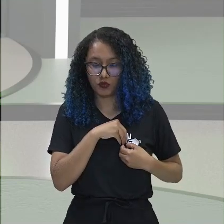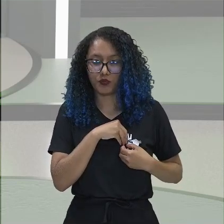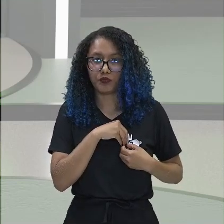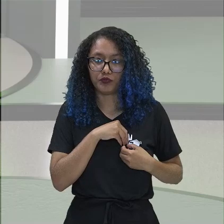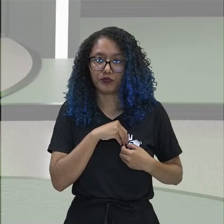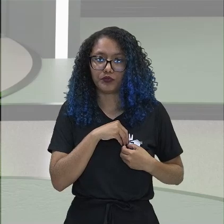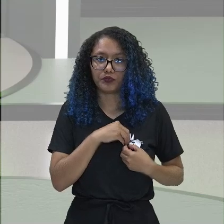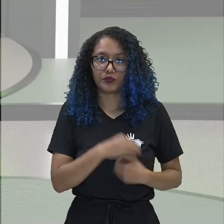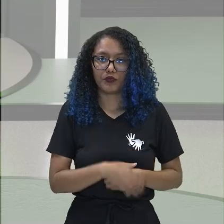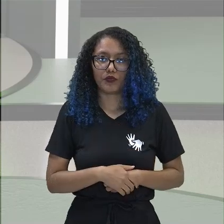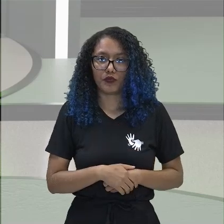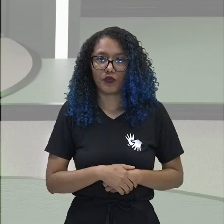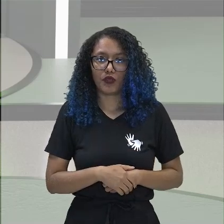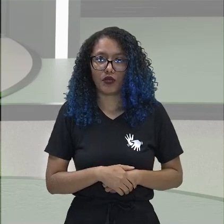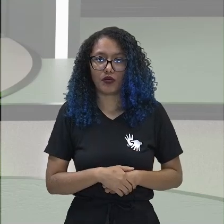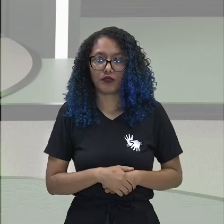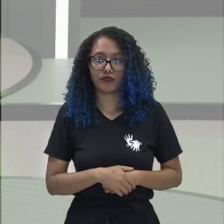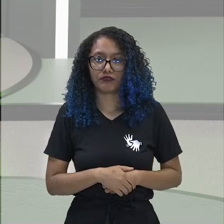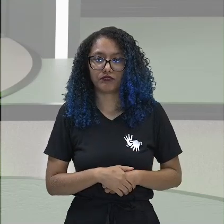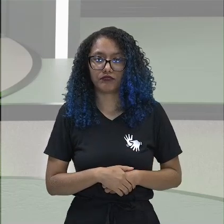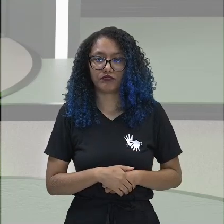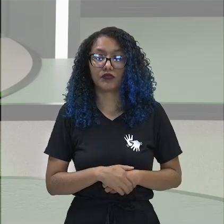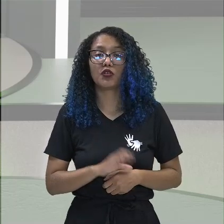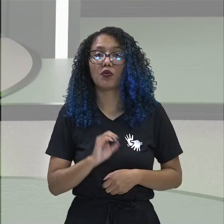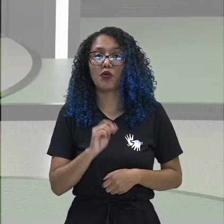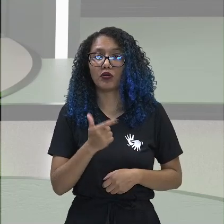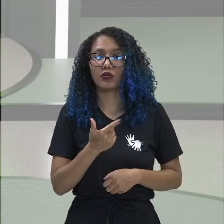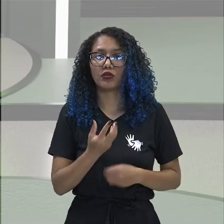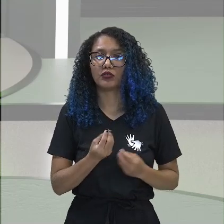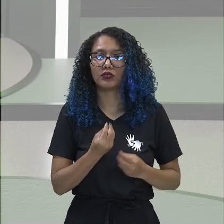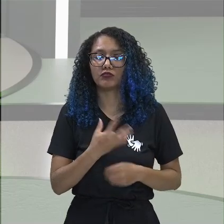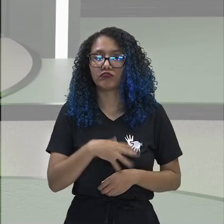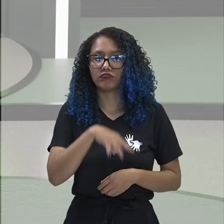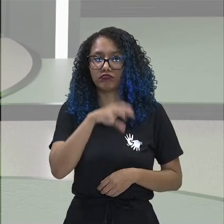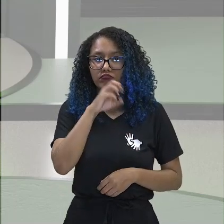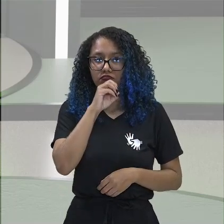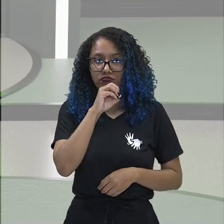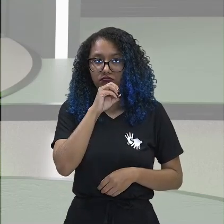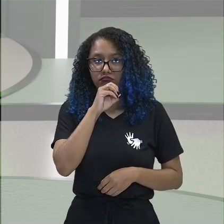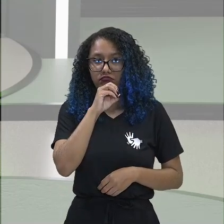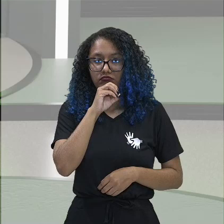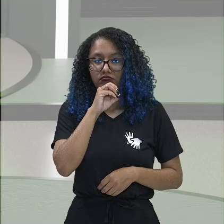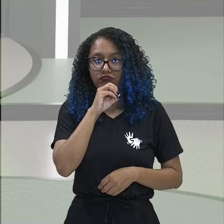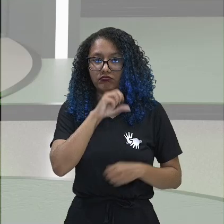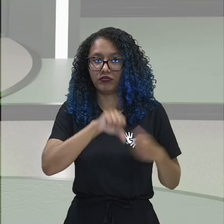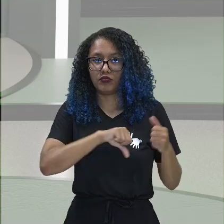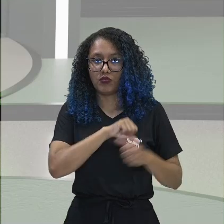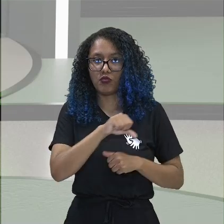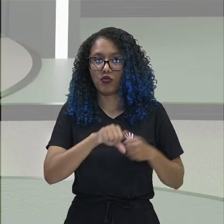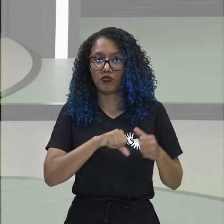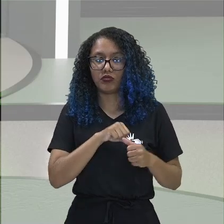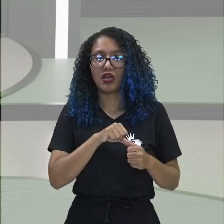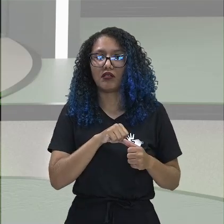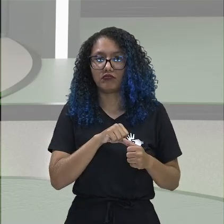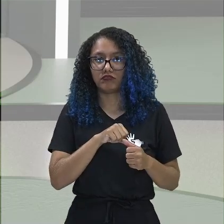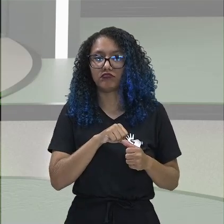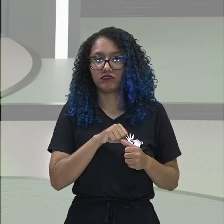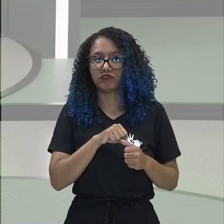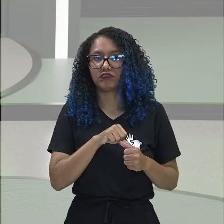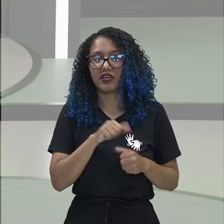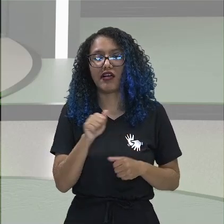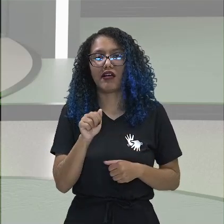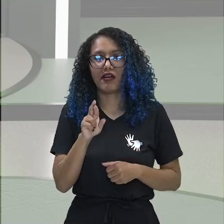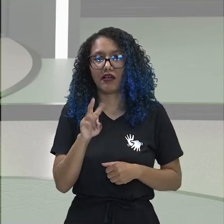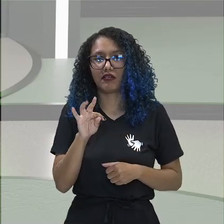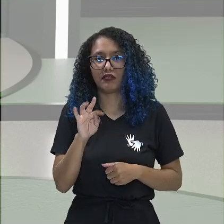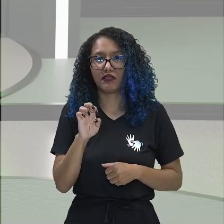o oxigênio, ele é então absorvido, esse sangue já muda para arterial, tá bom? Porque